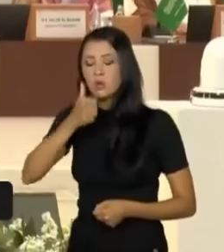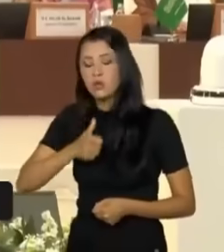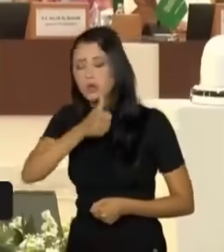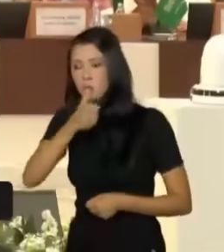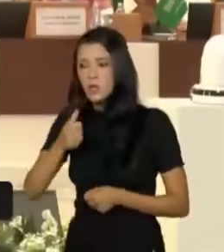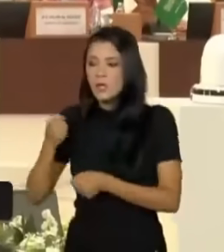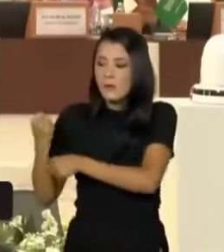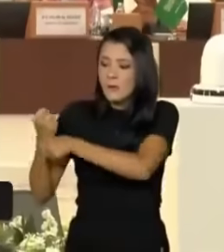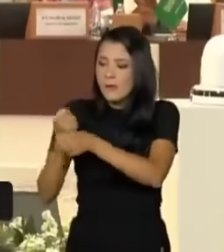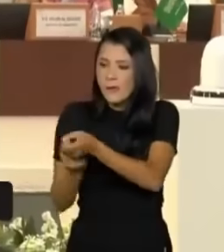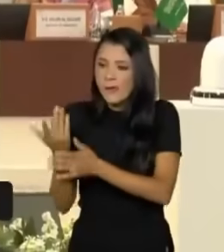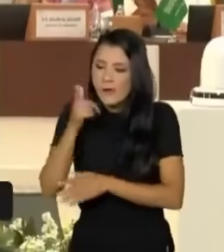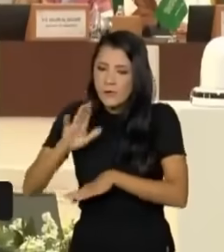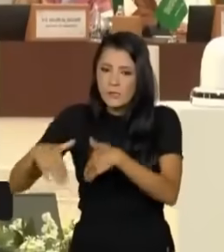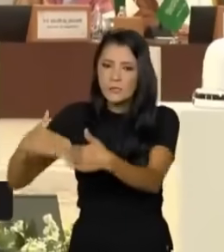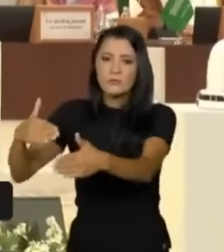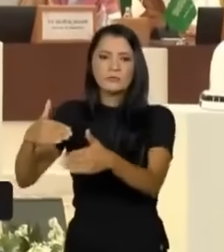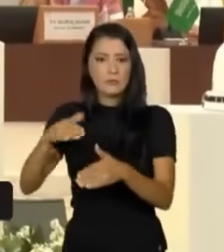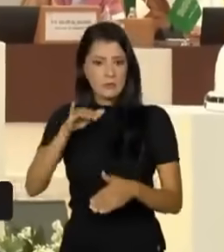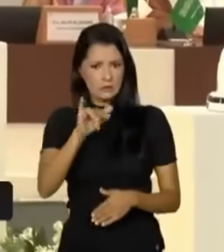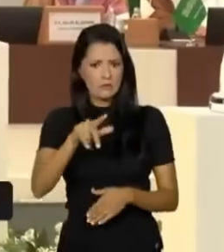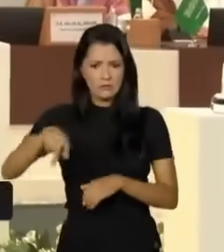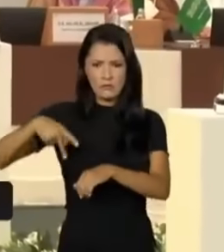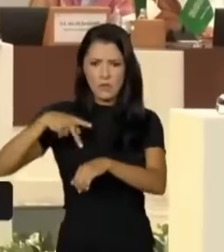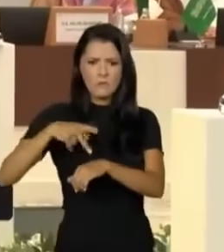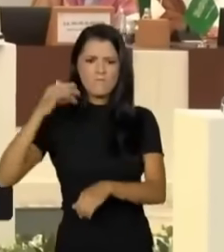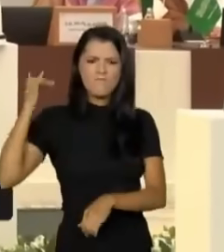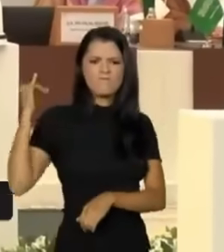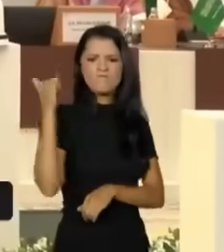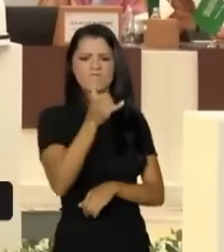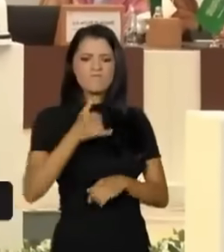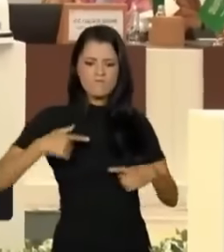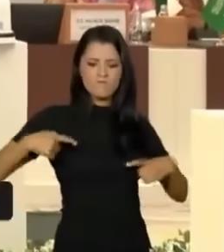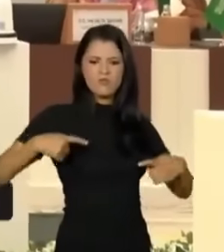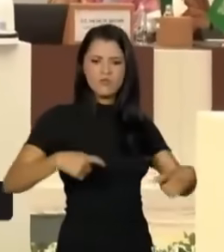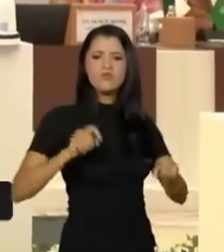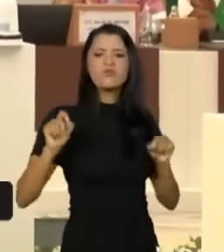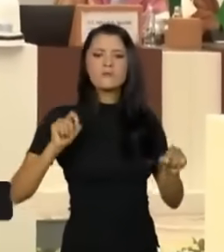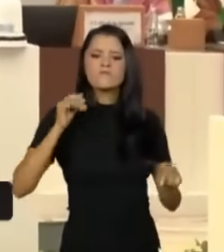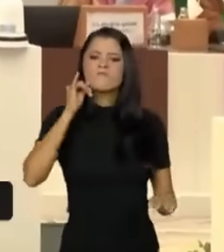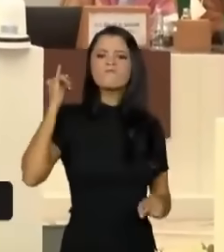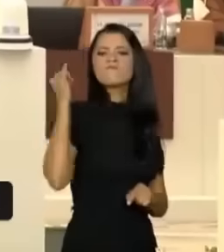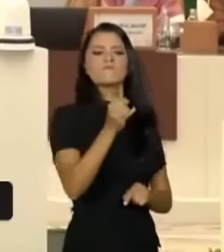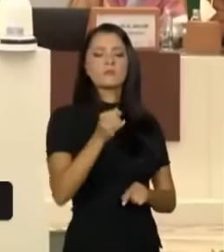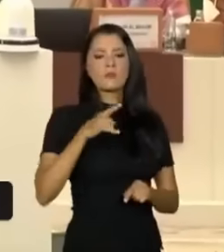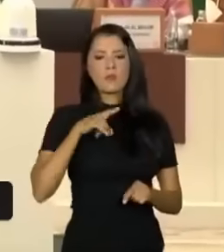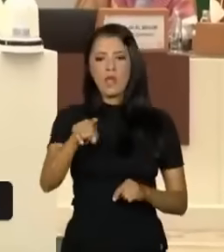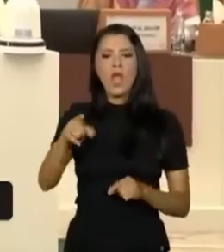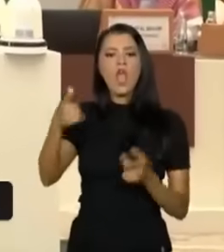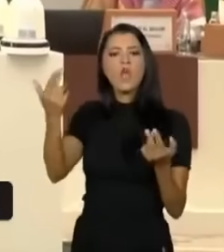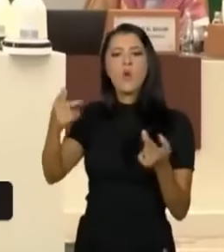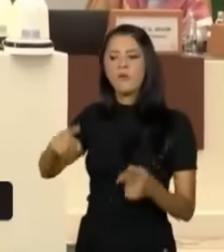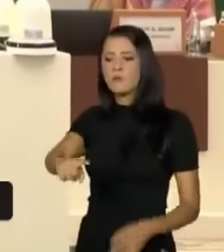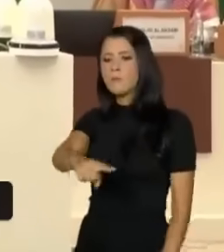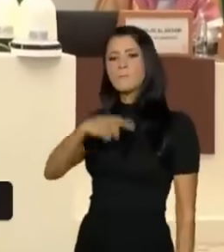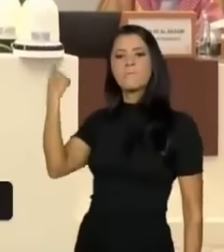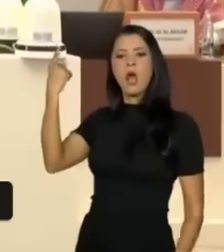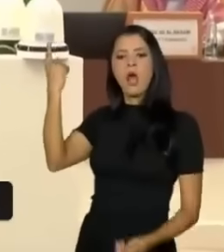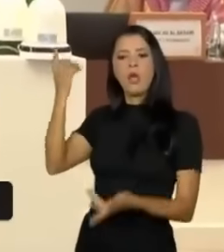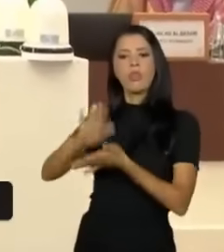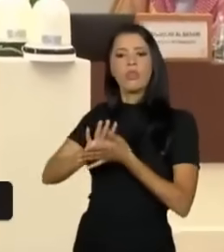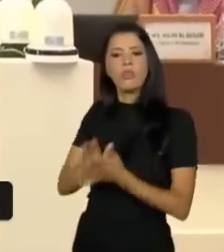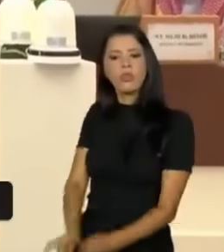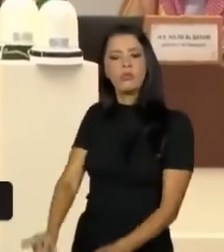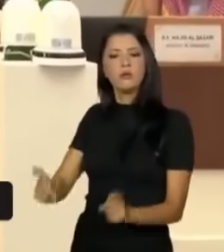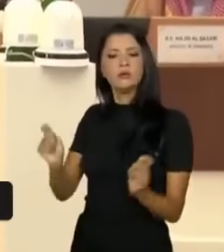Quando um país chega a decretar guerra, é porque ele está decretando a falência da